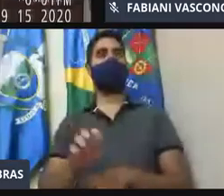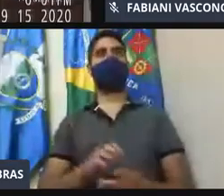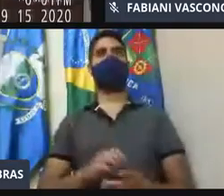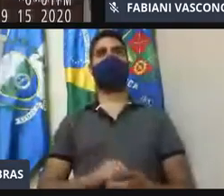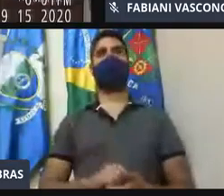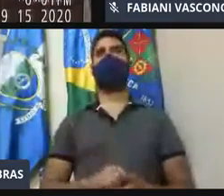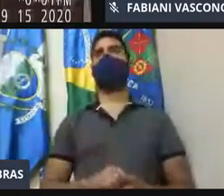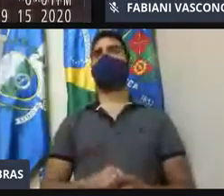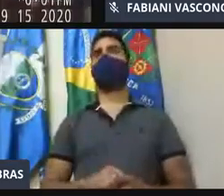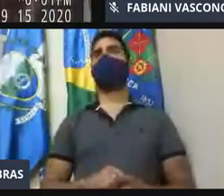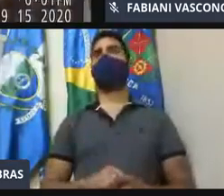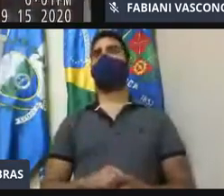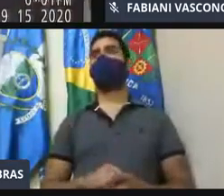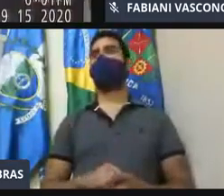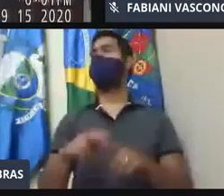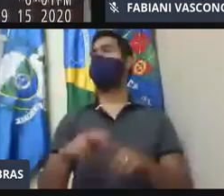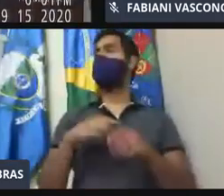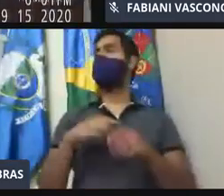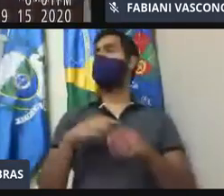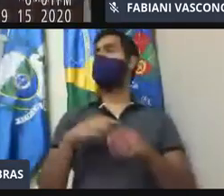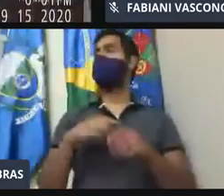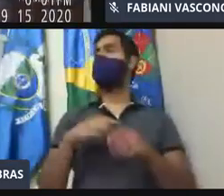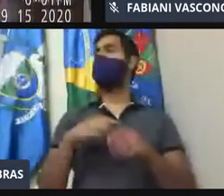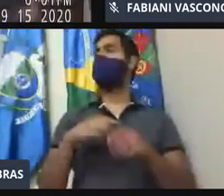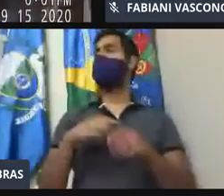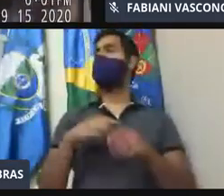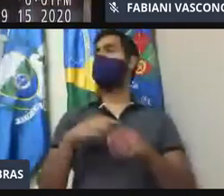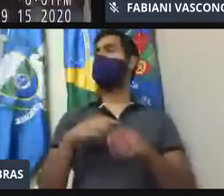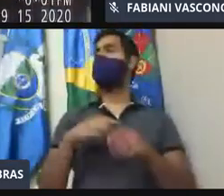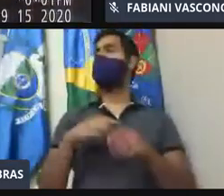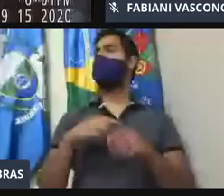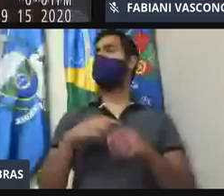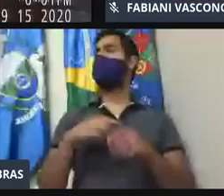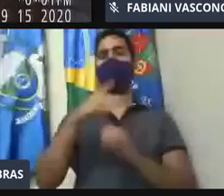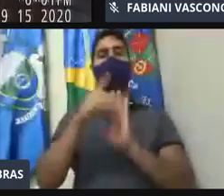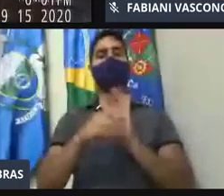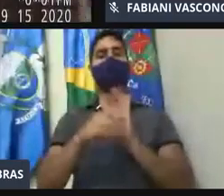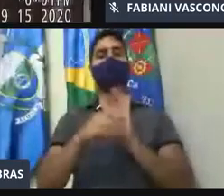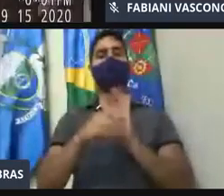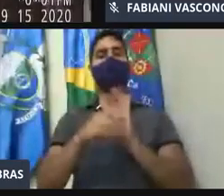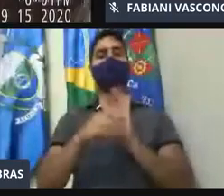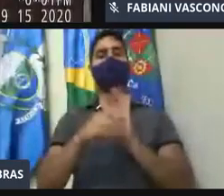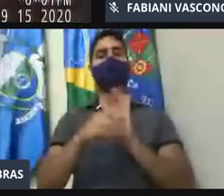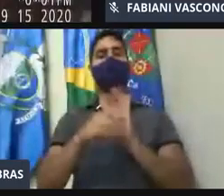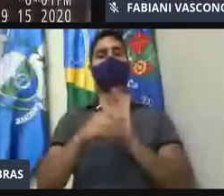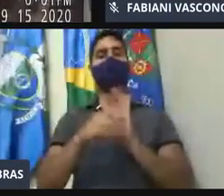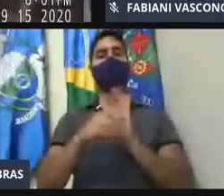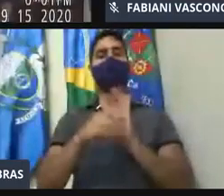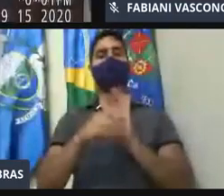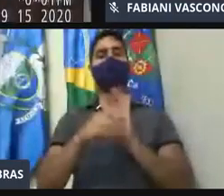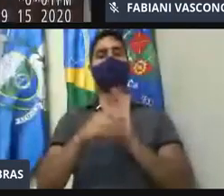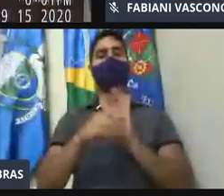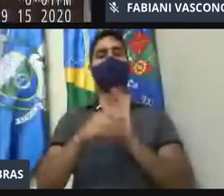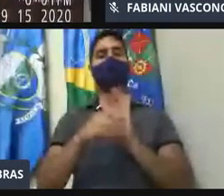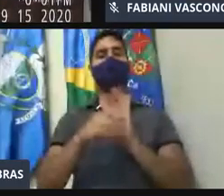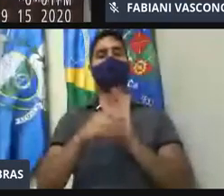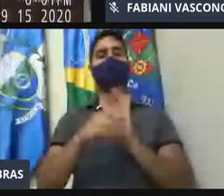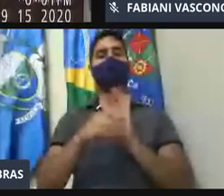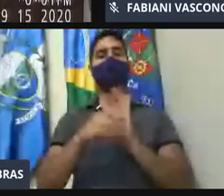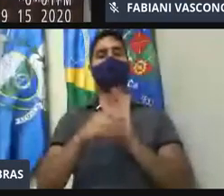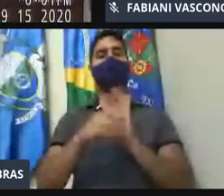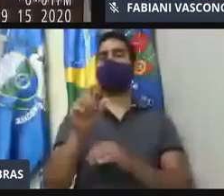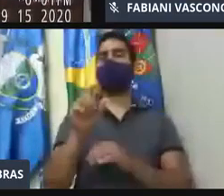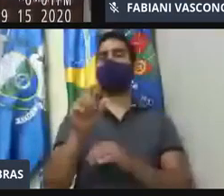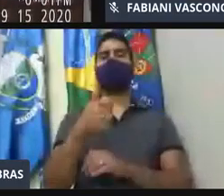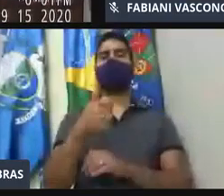normativo. Decreto 128, fica aberto o crédito extraordinário de até o valor de R$